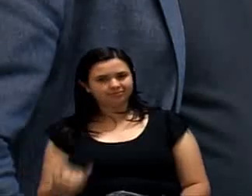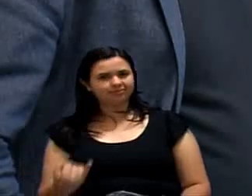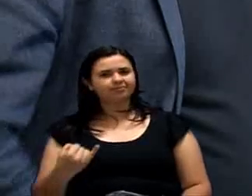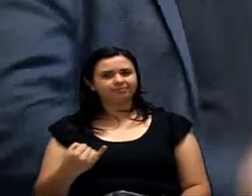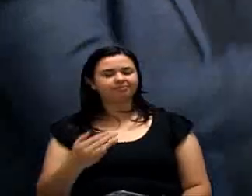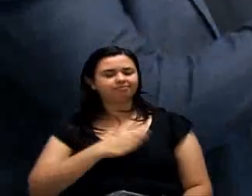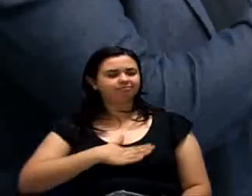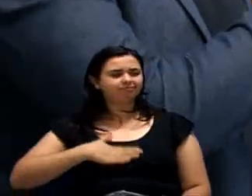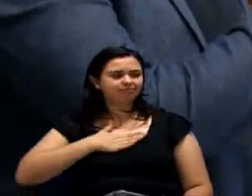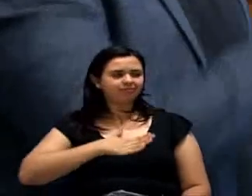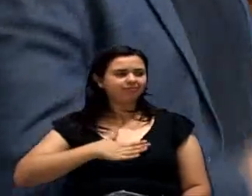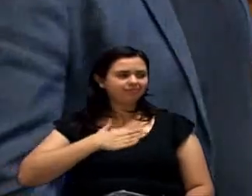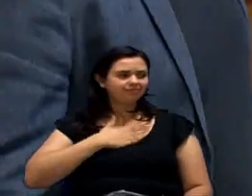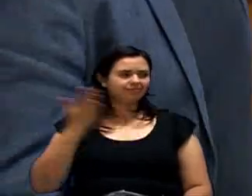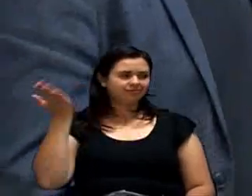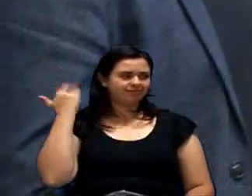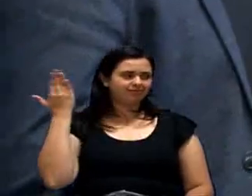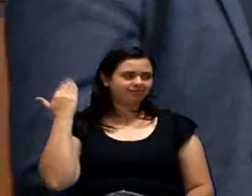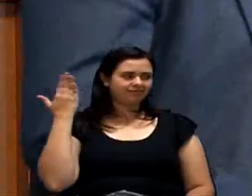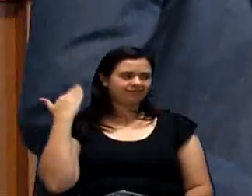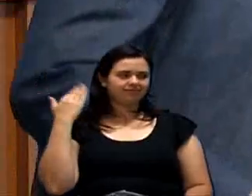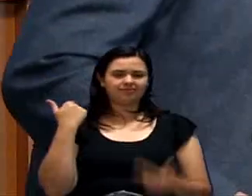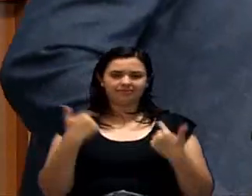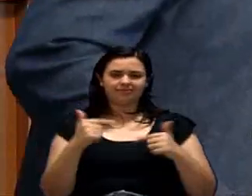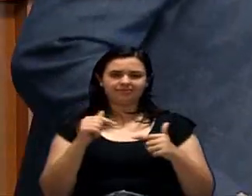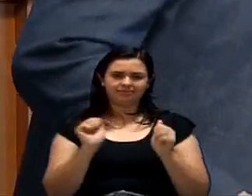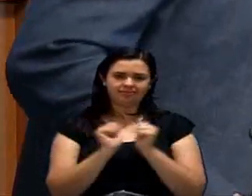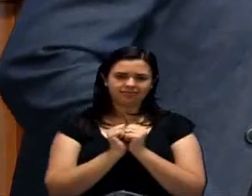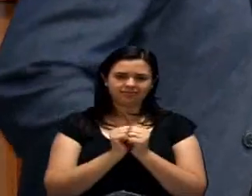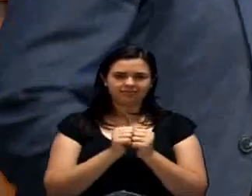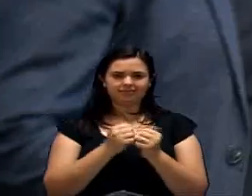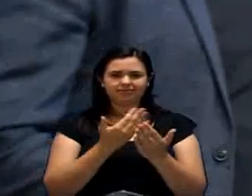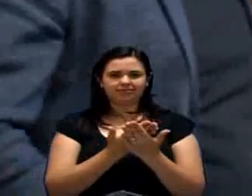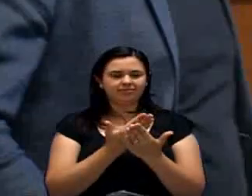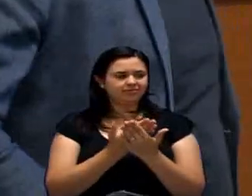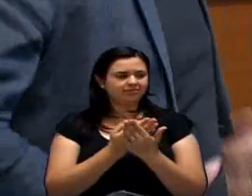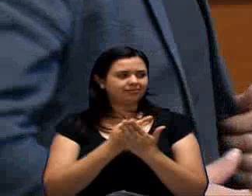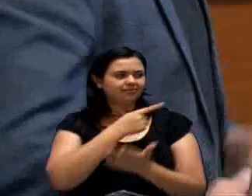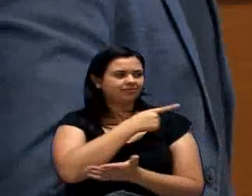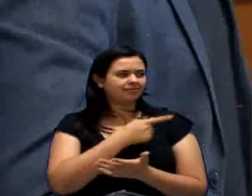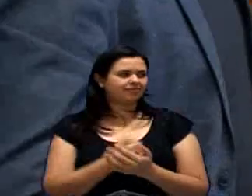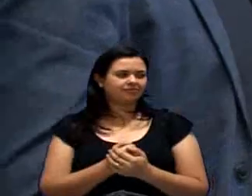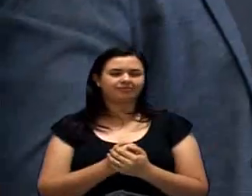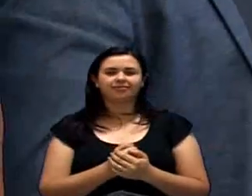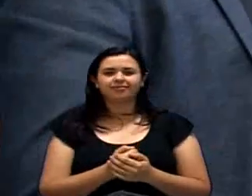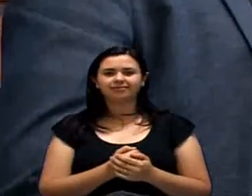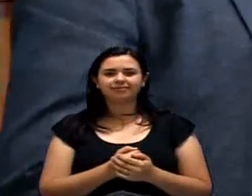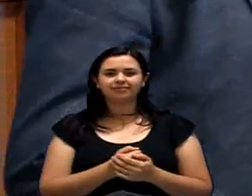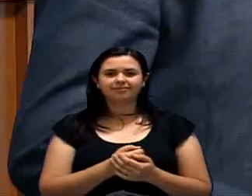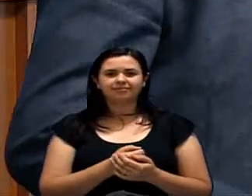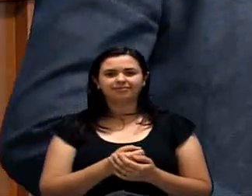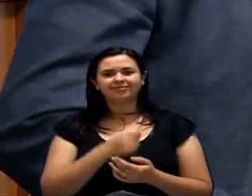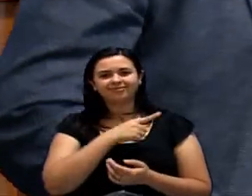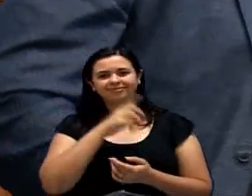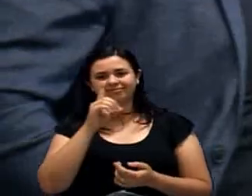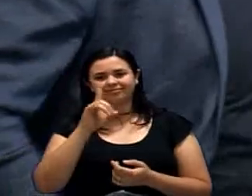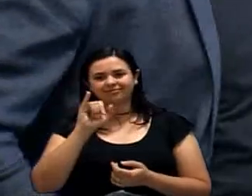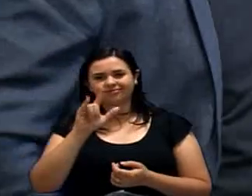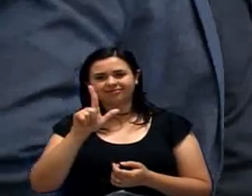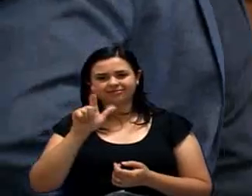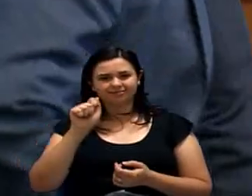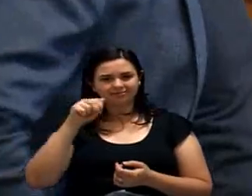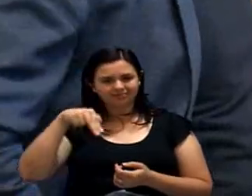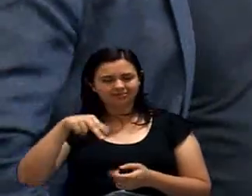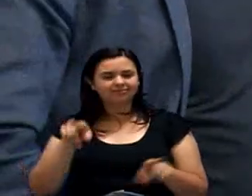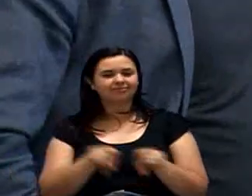que trabalhavam juntos na escola. E o Dylan, eu chamo ele de Dylan, mas é Dylan, né? Não era quando Bob Dylan. É, o Bob Dylan.